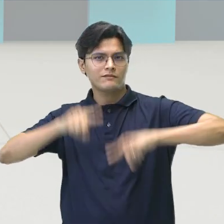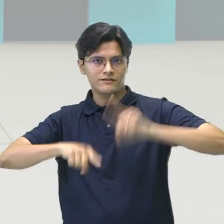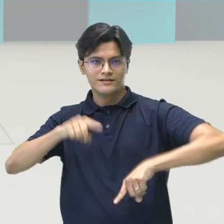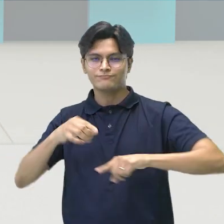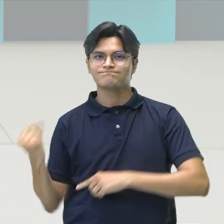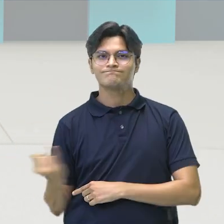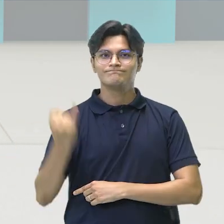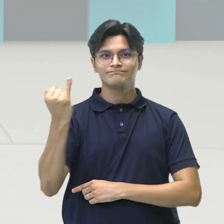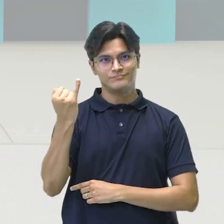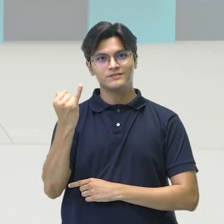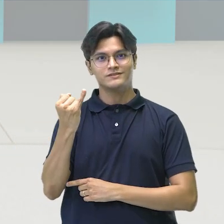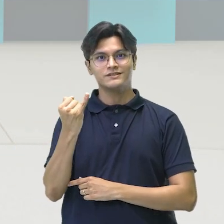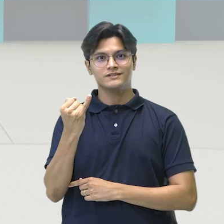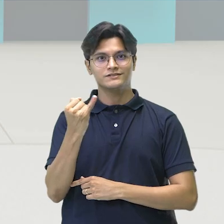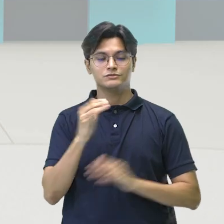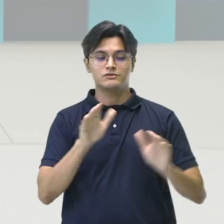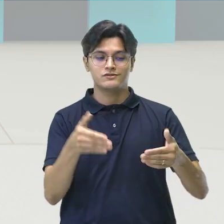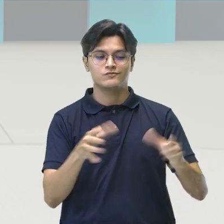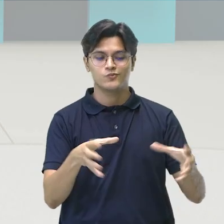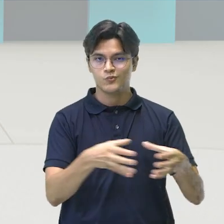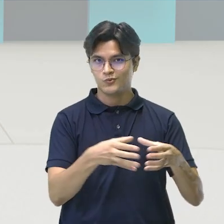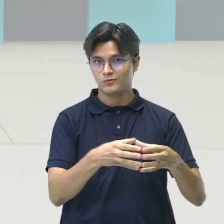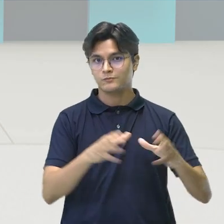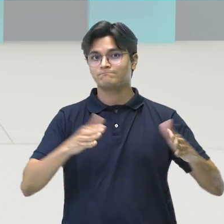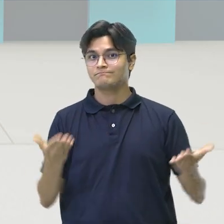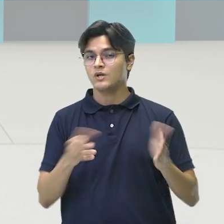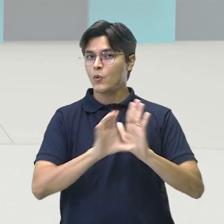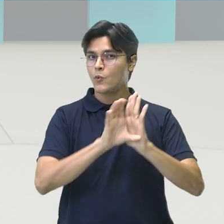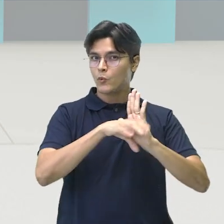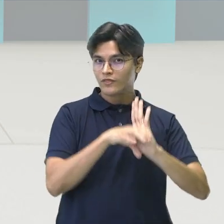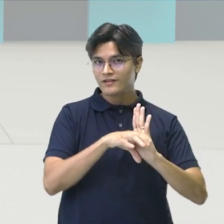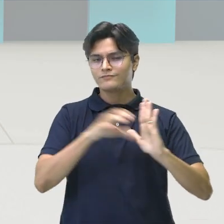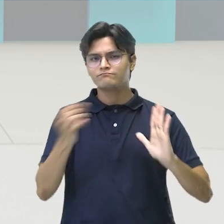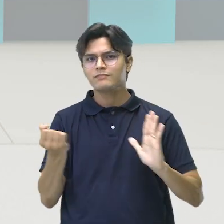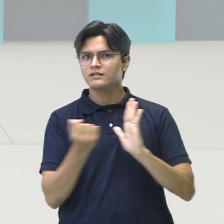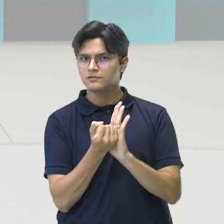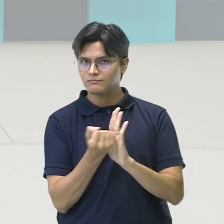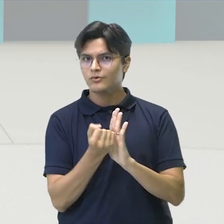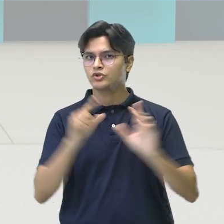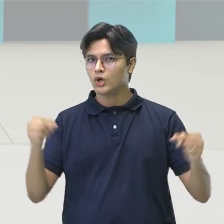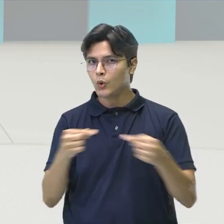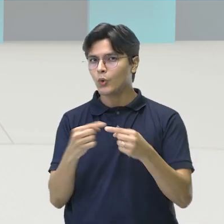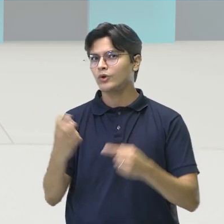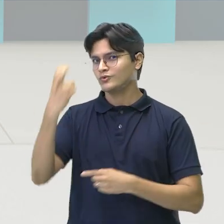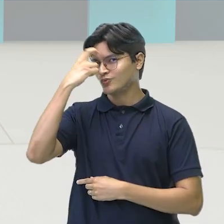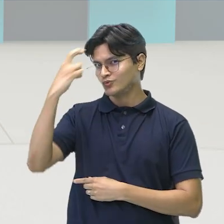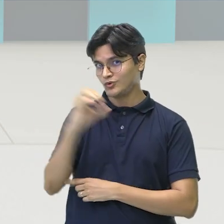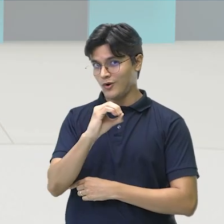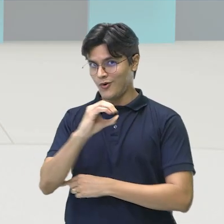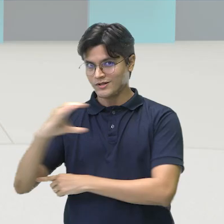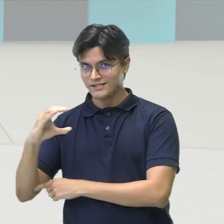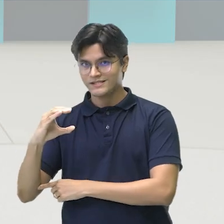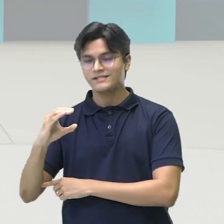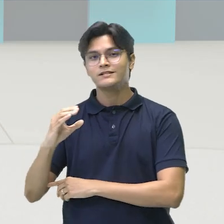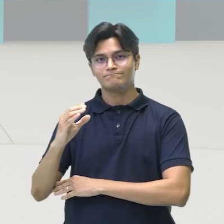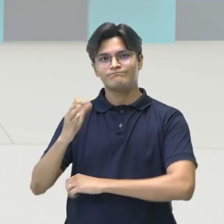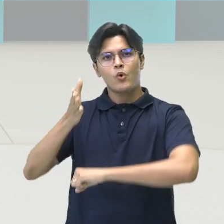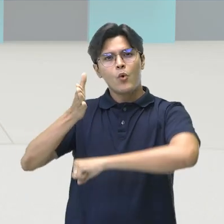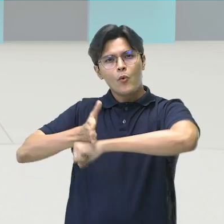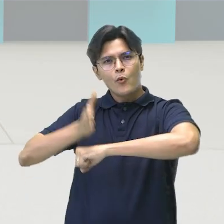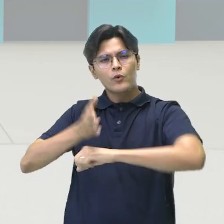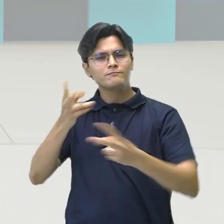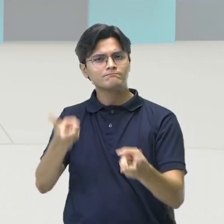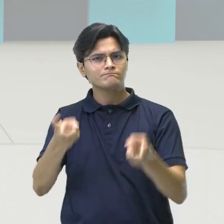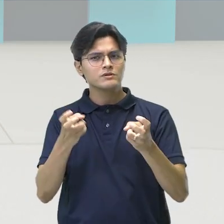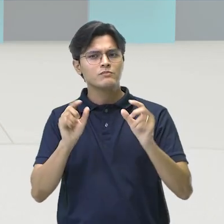importante para o coletivo. Então, o conceito de patrimônio na nossa cultura ocidental moderna, a gente vai perceber